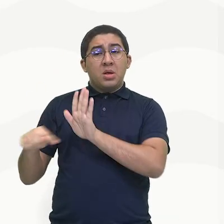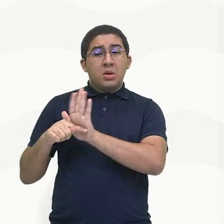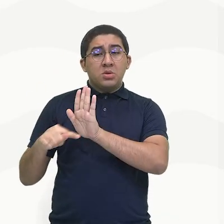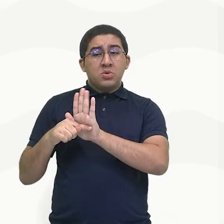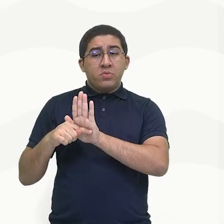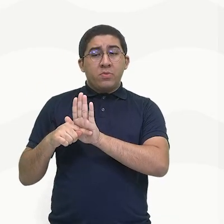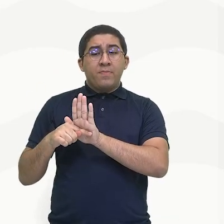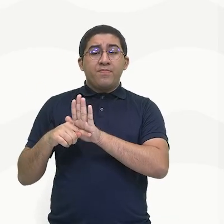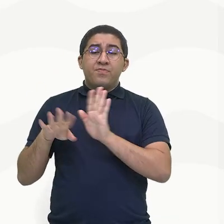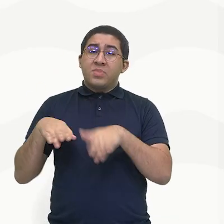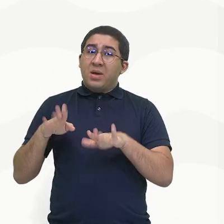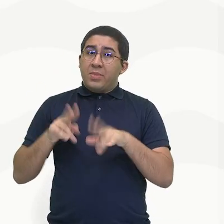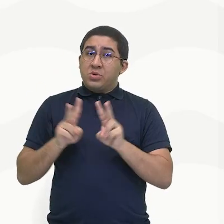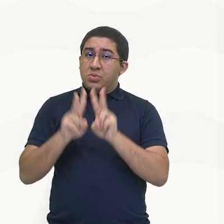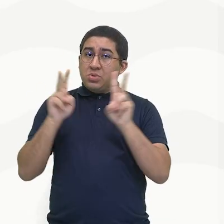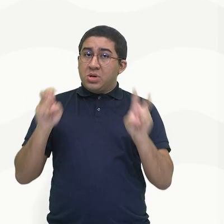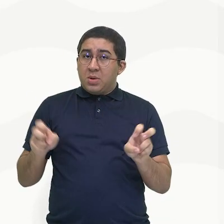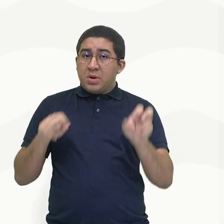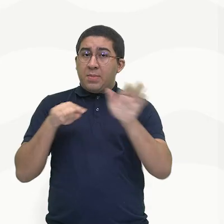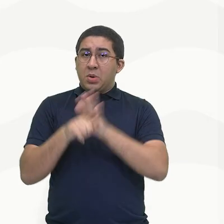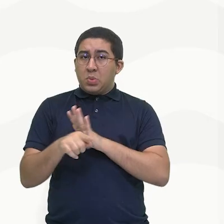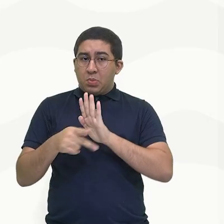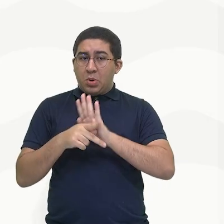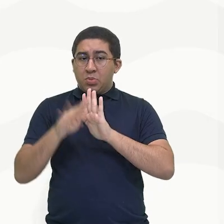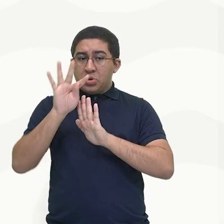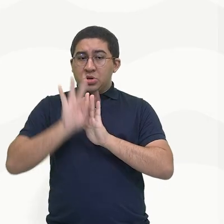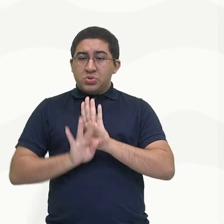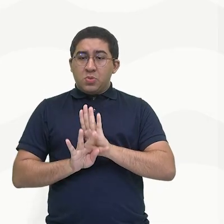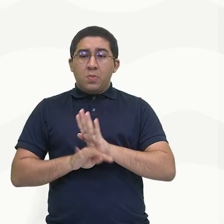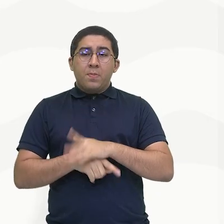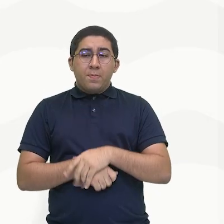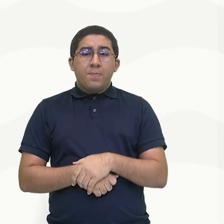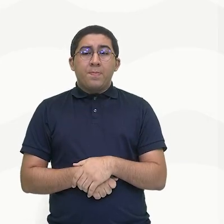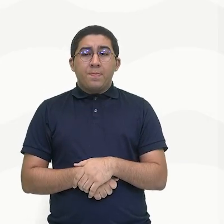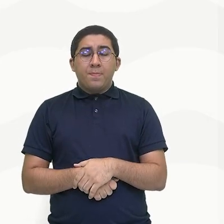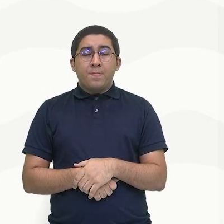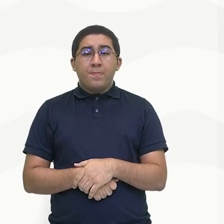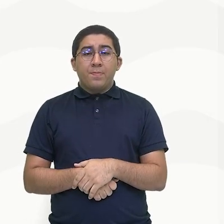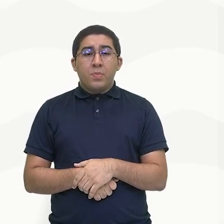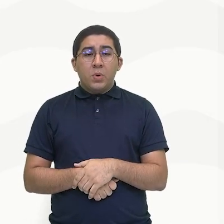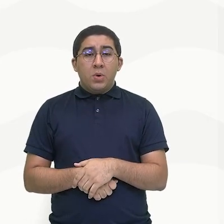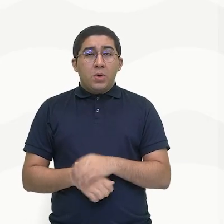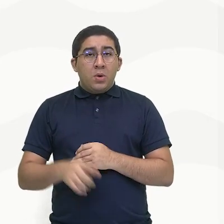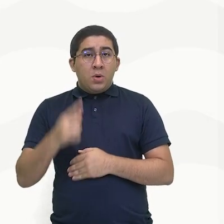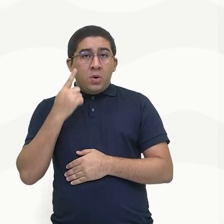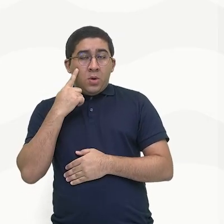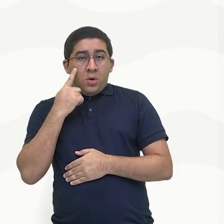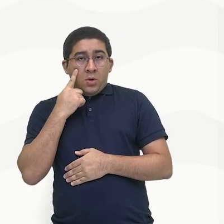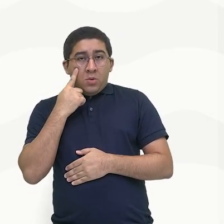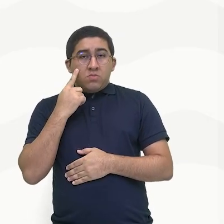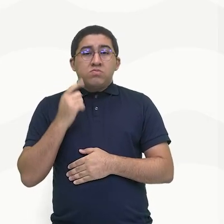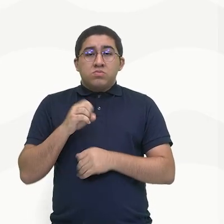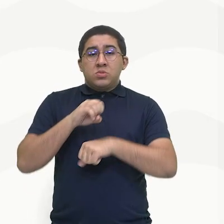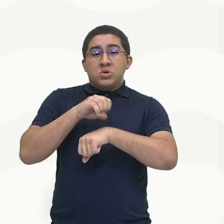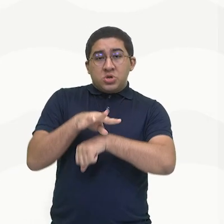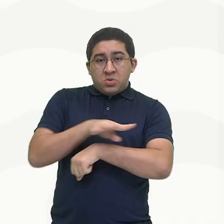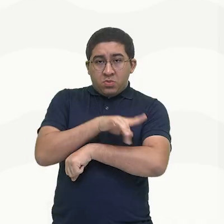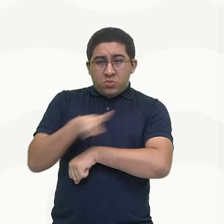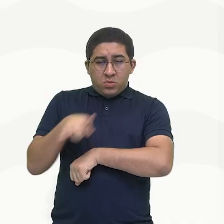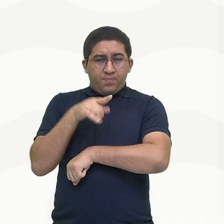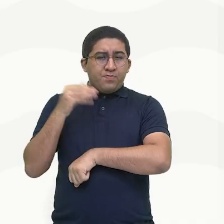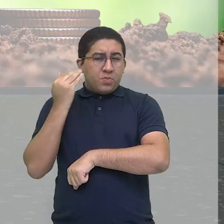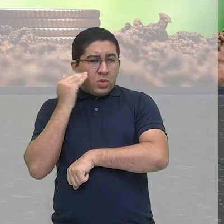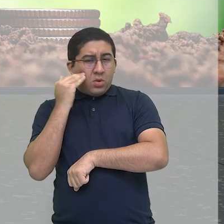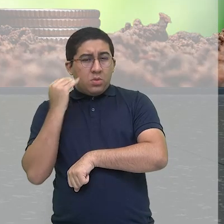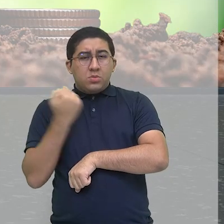vai depender do assunto que a gente está tratando. Muito bem, é isso mesmo. Então, olha só, uma dica para vocês que a gente está